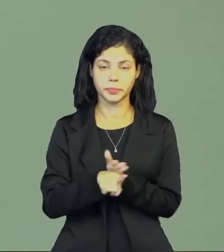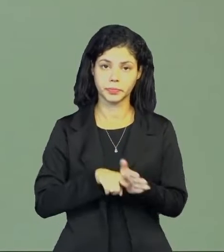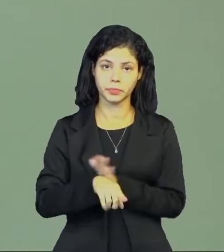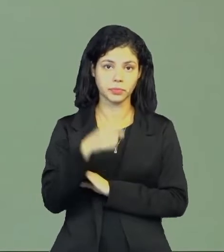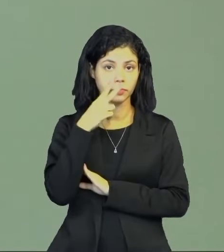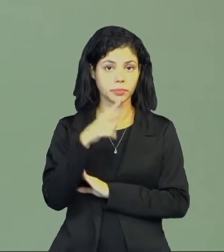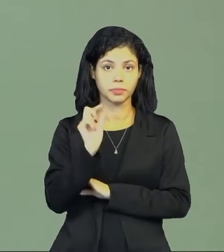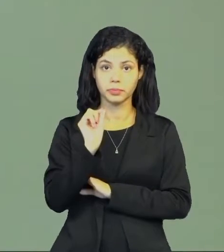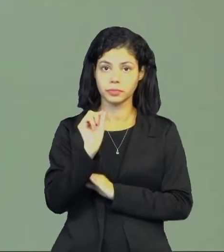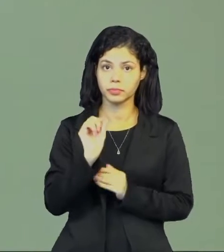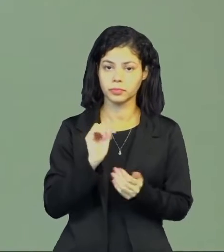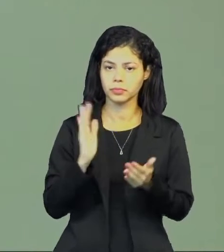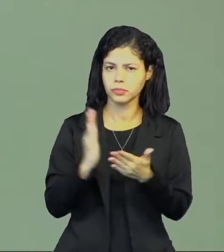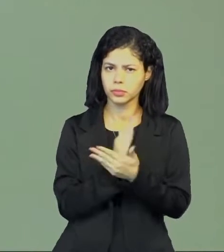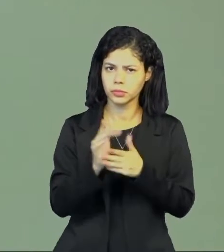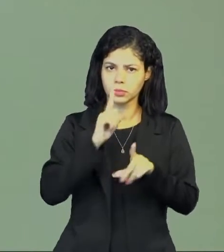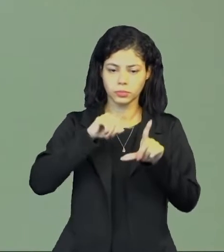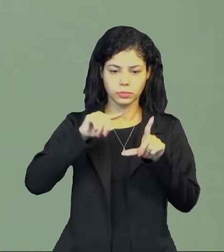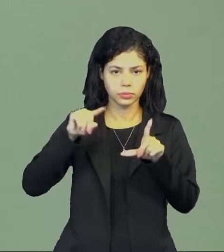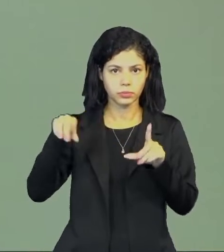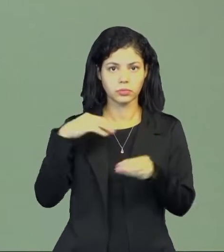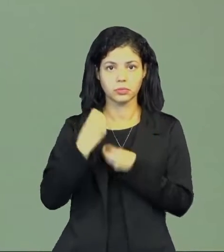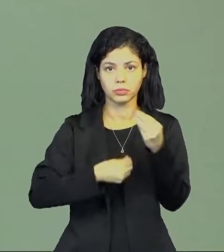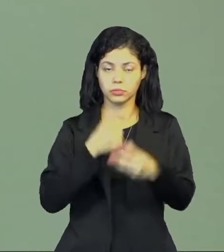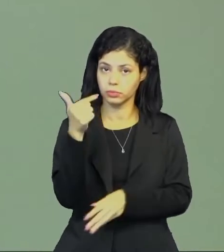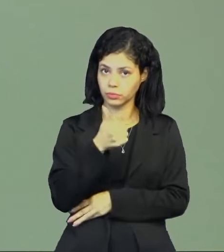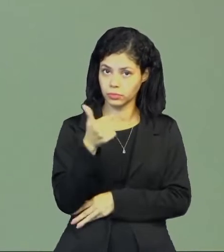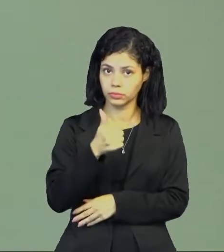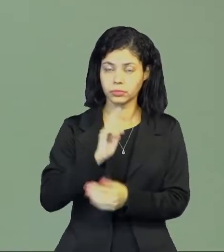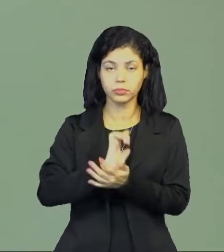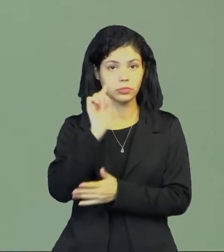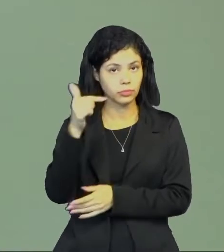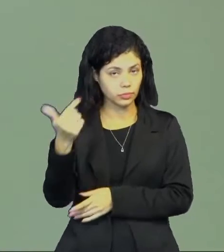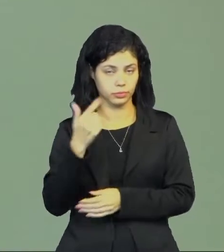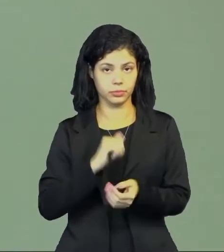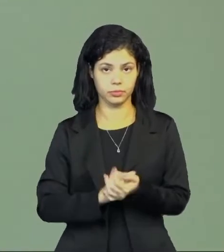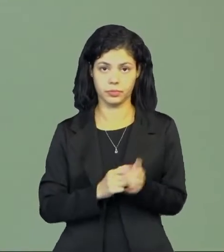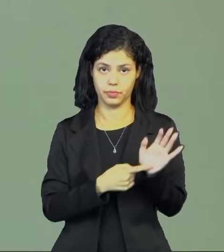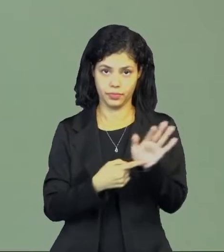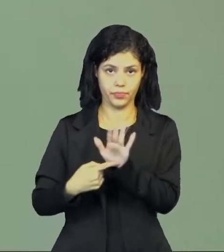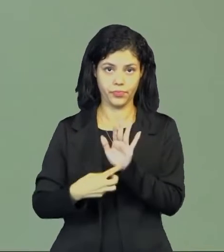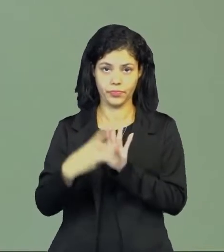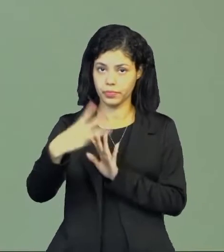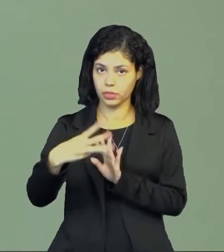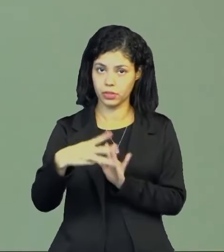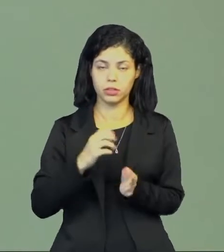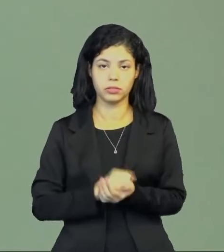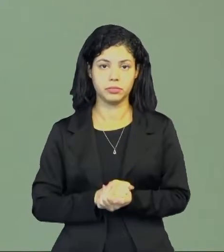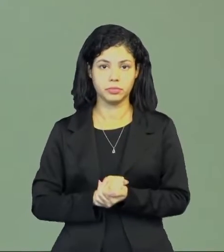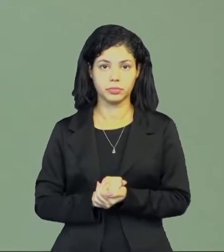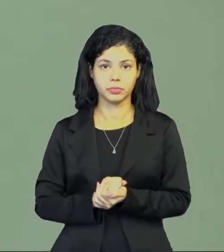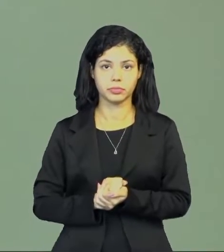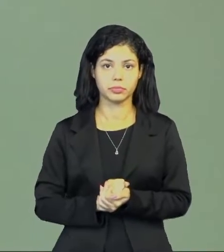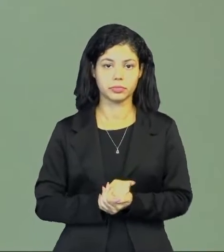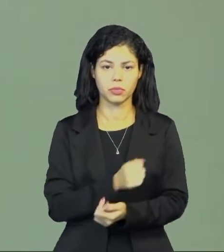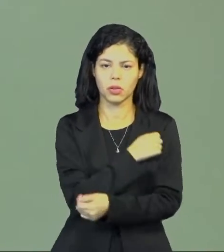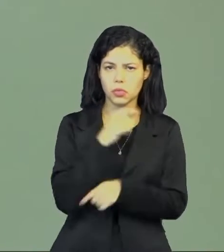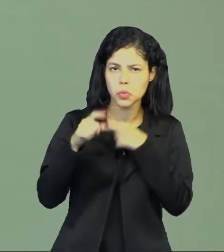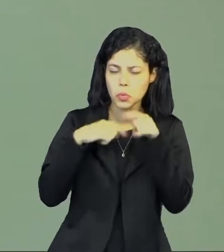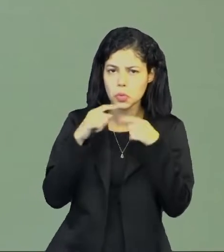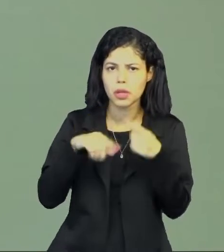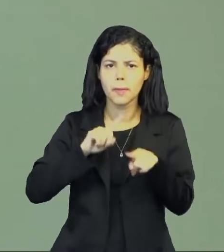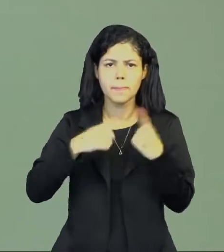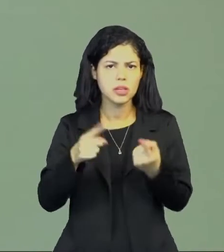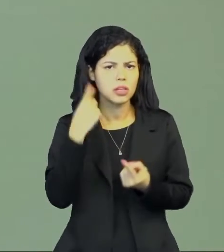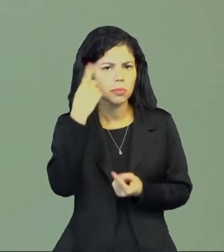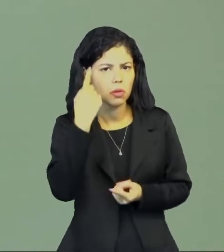que em alguns gráficos mostra o espanhol como segundo, em outros mostra o espanhol como terceiro, né? Aí o aluno fica com dúvida, mas professor, o